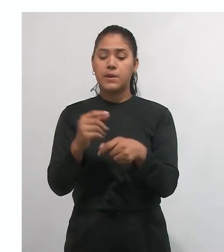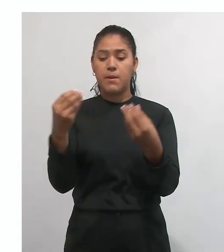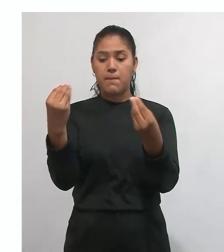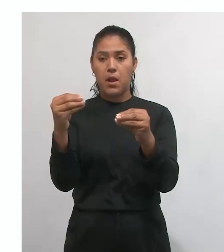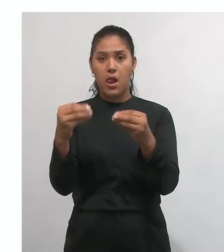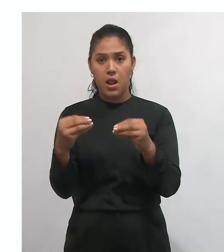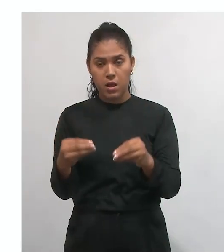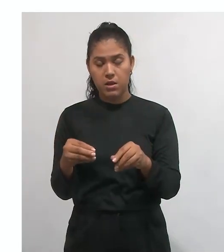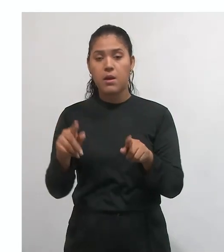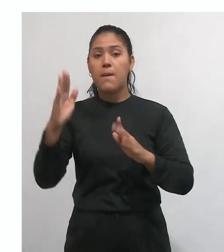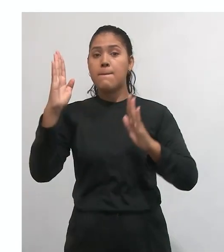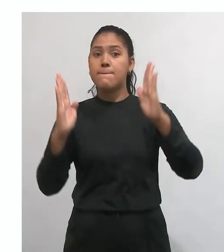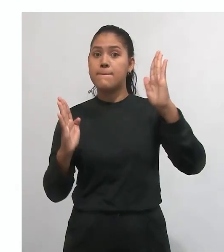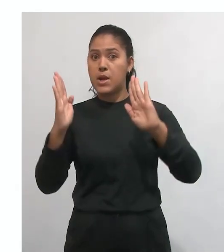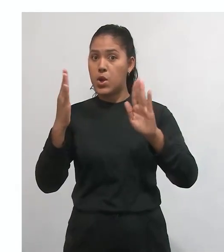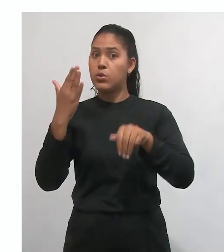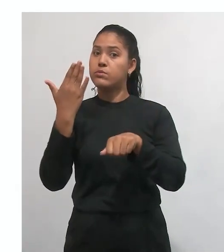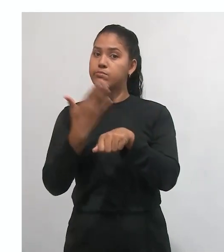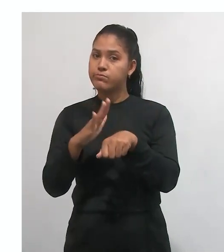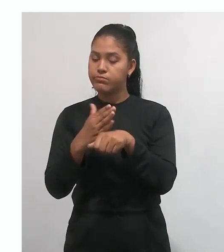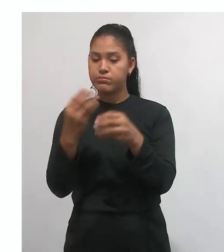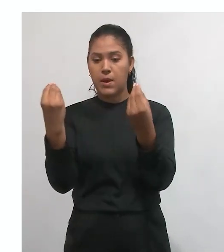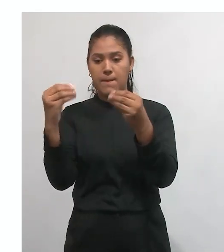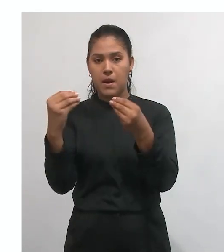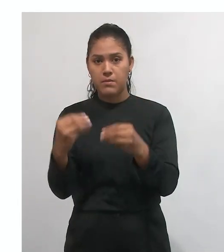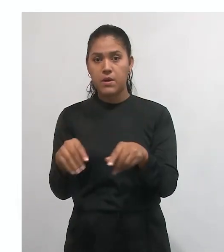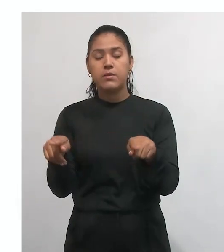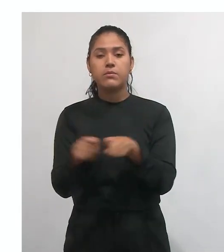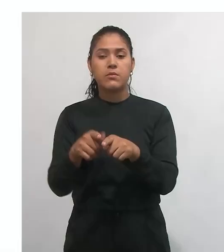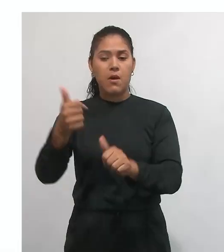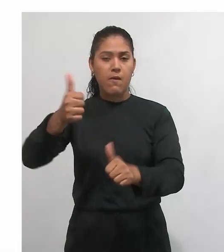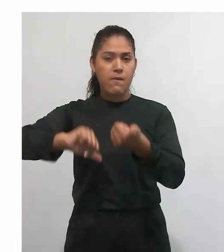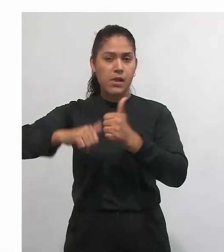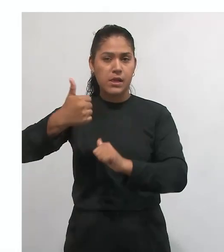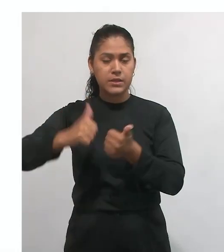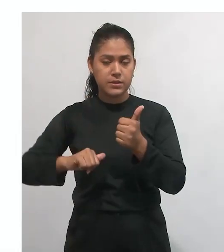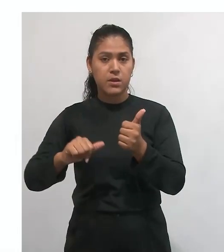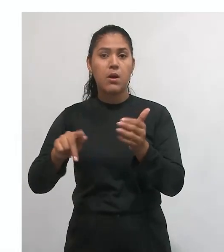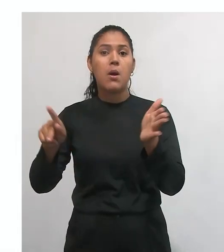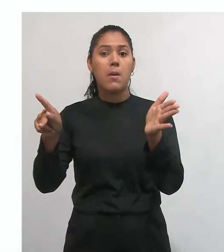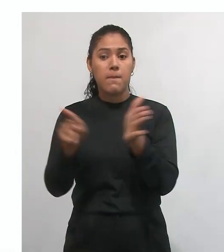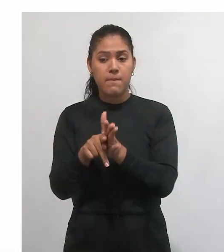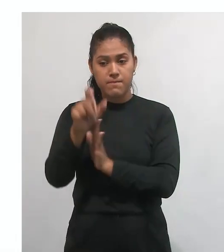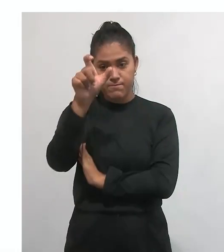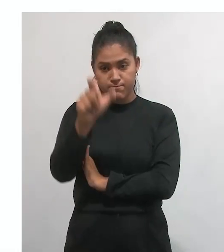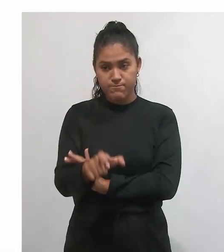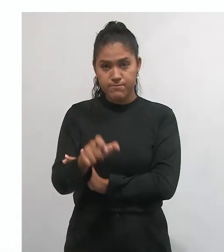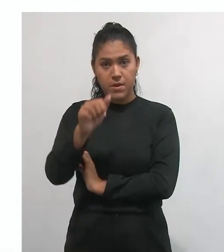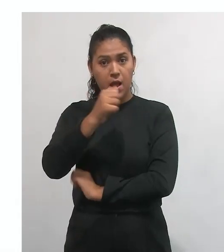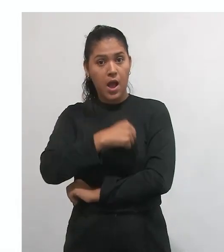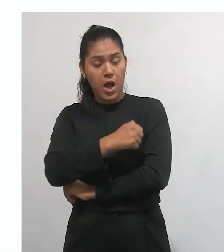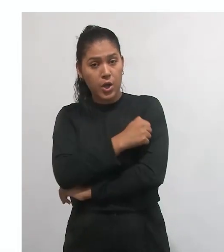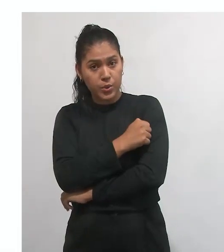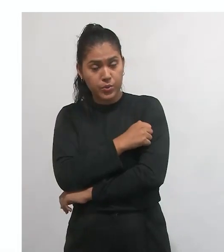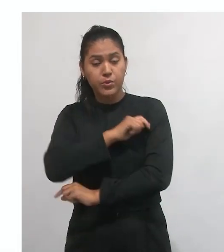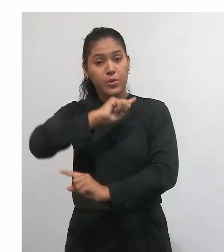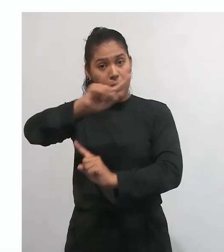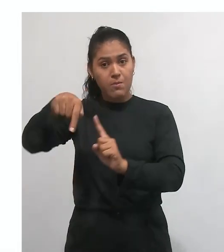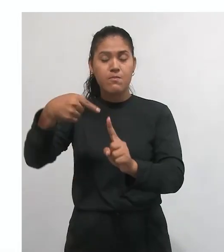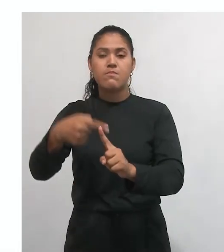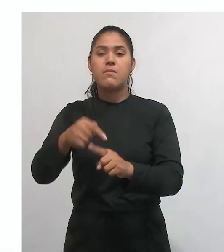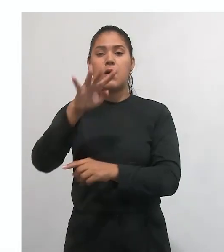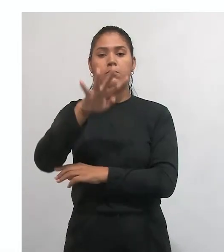atividades envolvidas, o período de realização do estágio e a avaliação de desempenho, bem como as fichas de